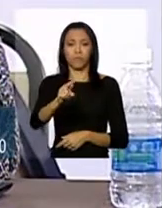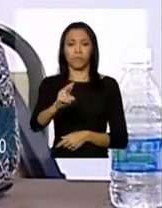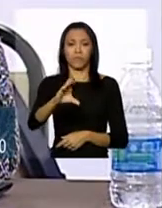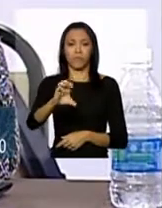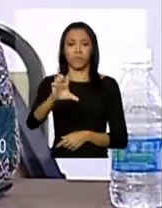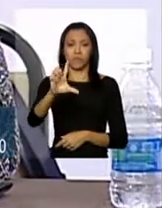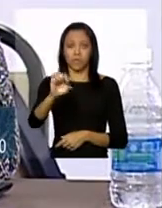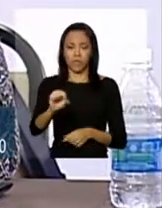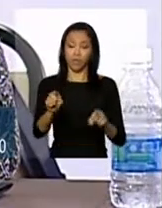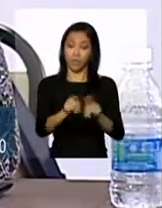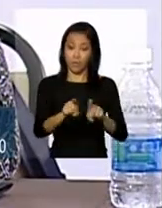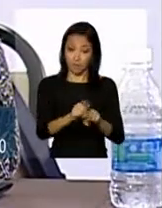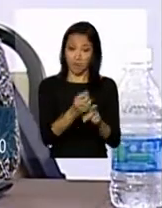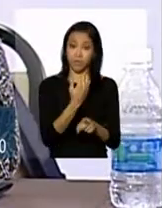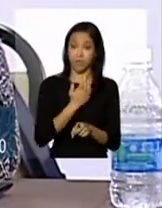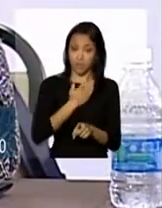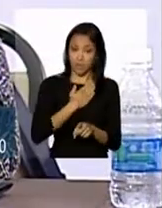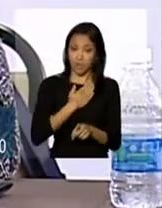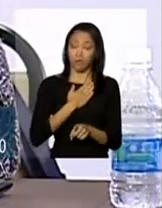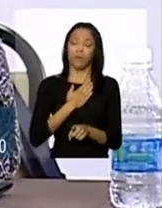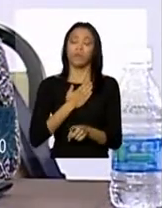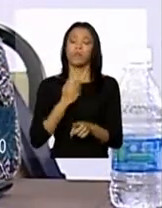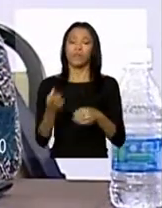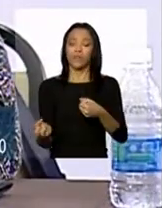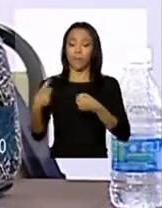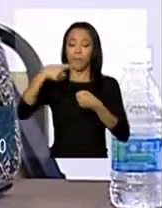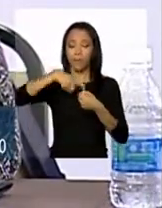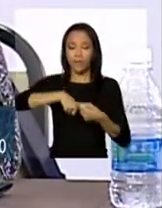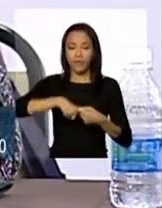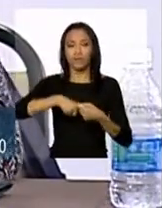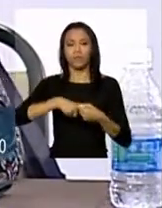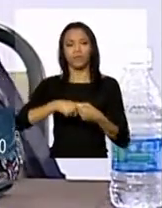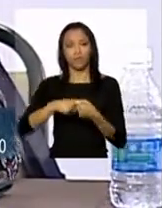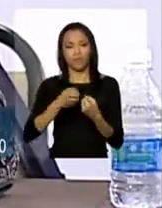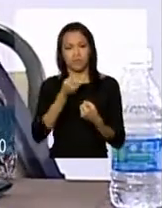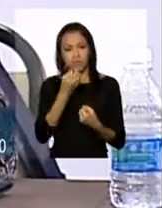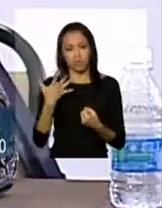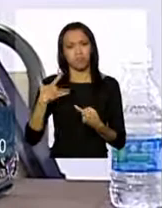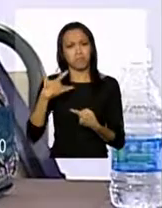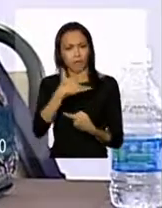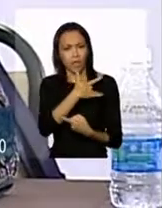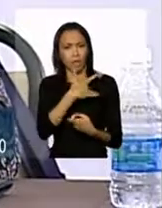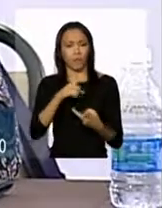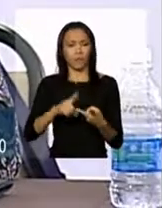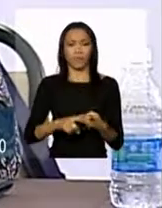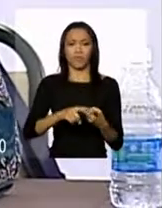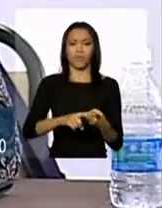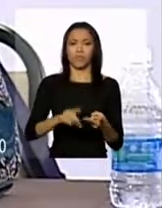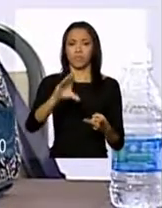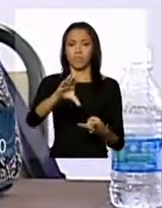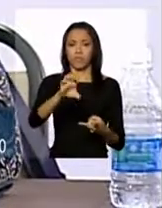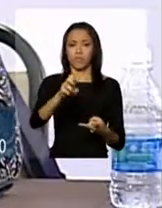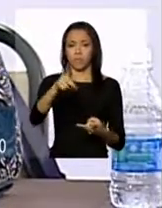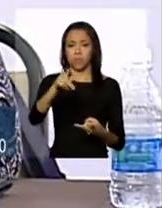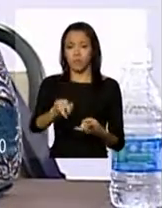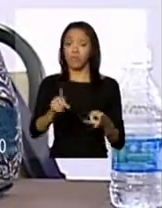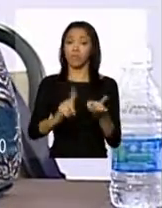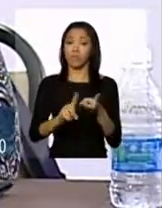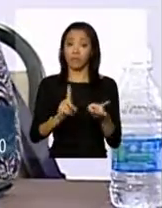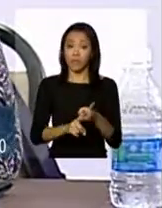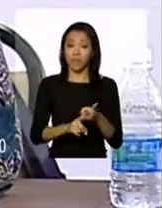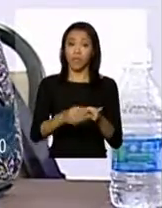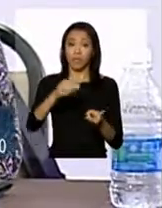na reestruturação e a parceria enorme da saúde, da CIPI, do Ministério das Relações